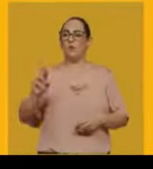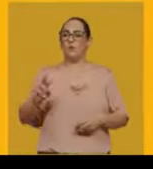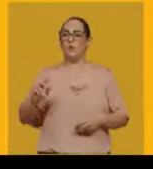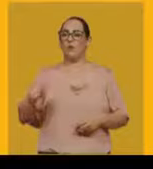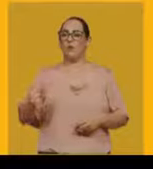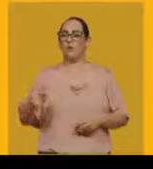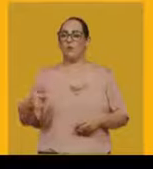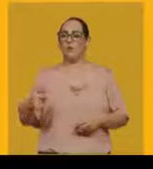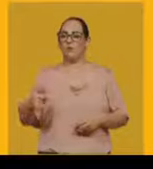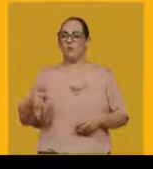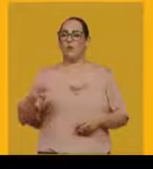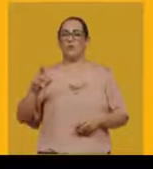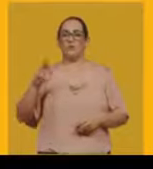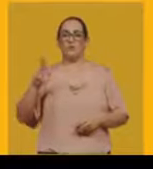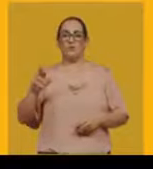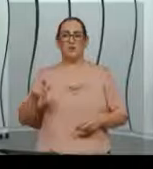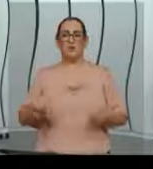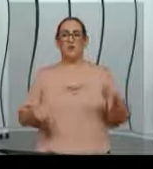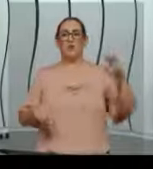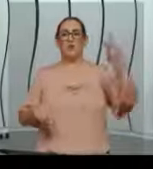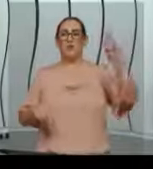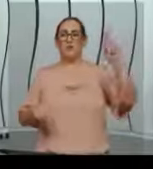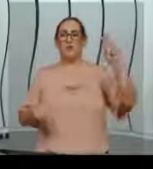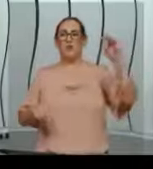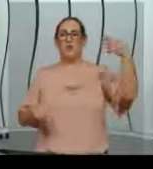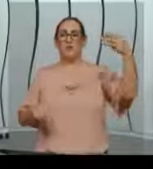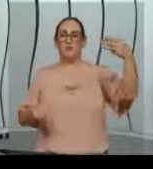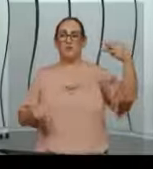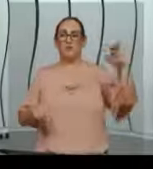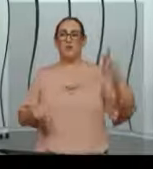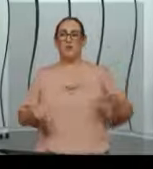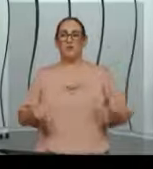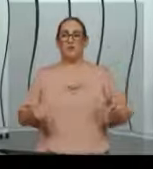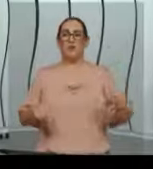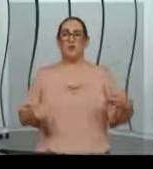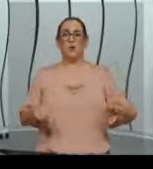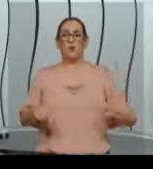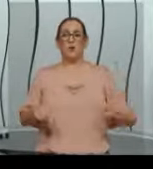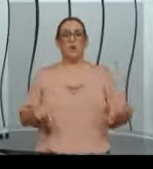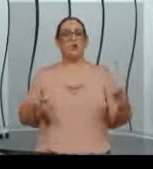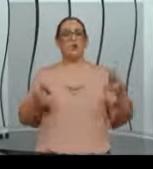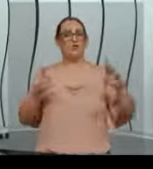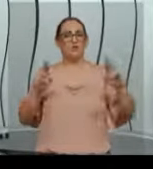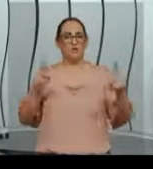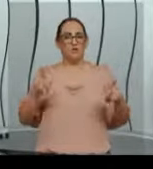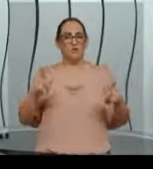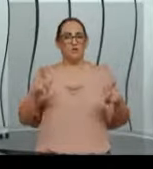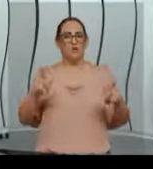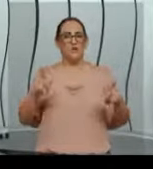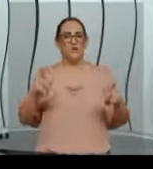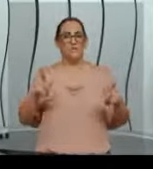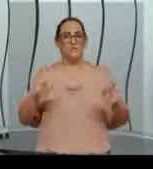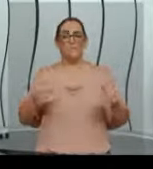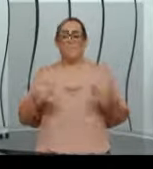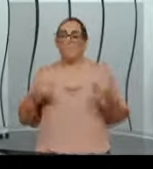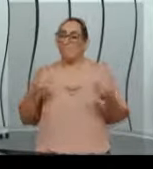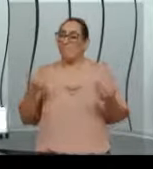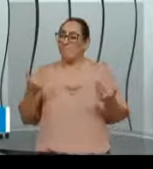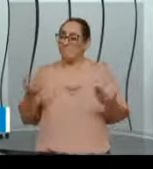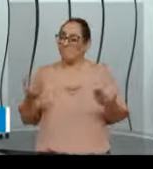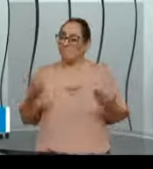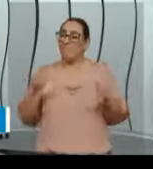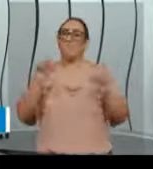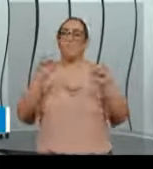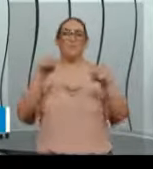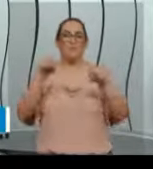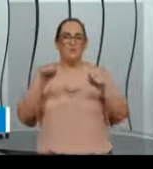e R3 diferente do R4 no segundo carbono. Então, esse sim teria um isômero,